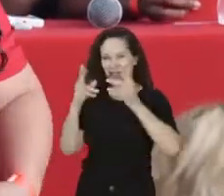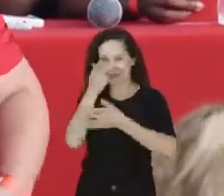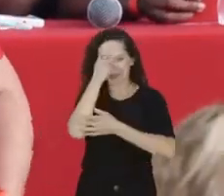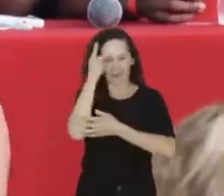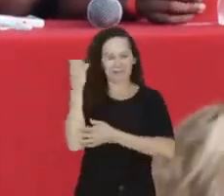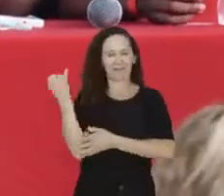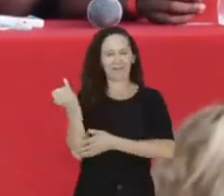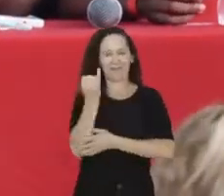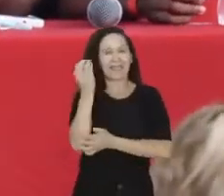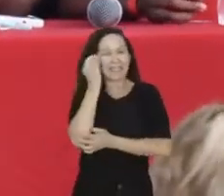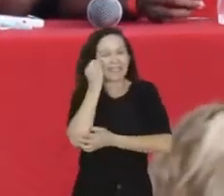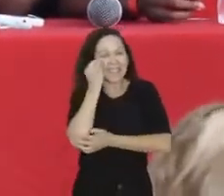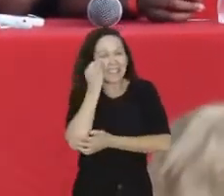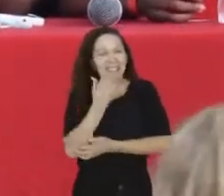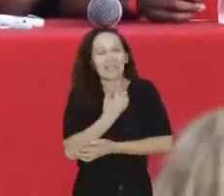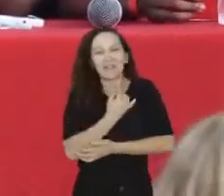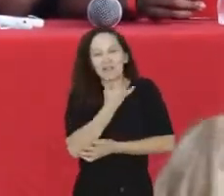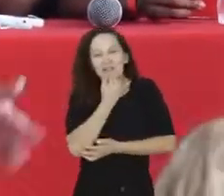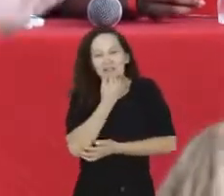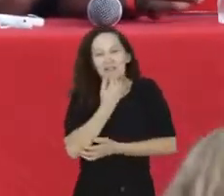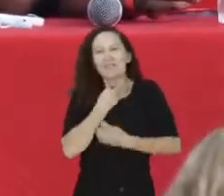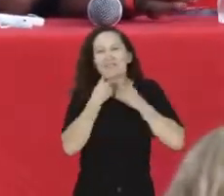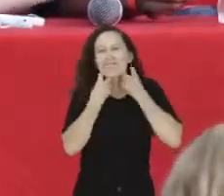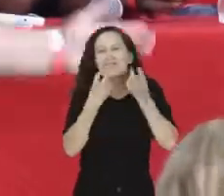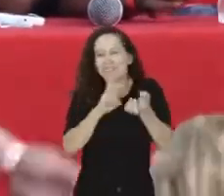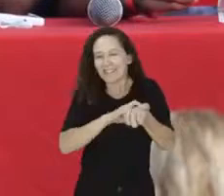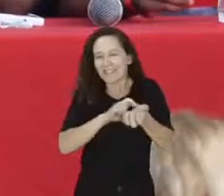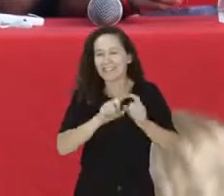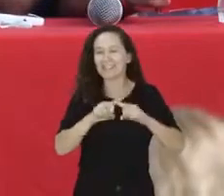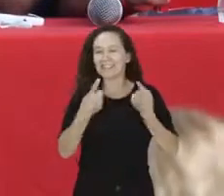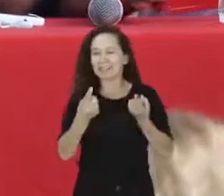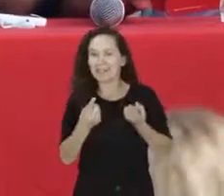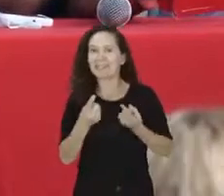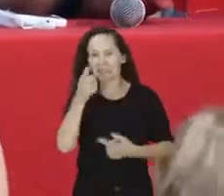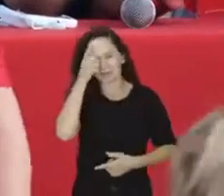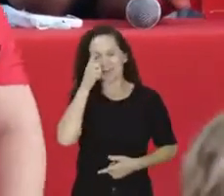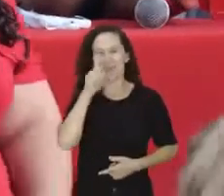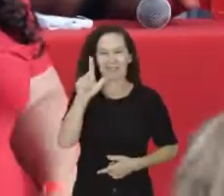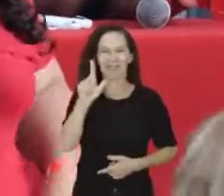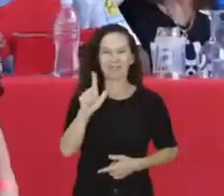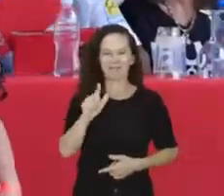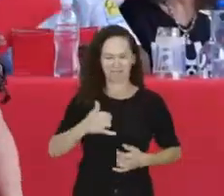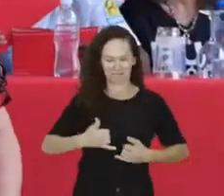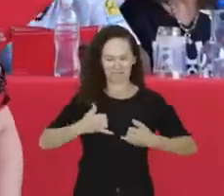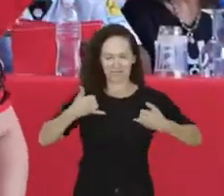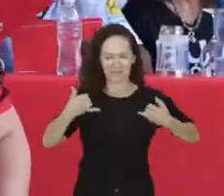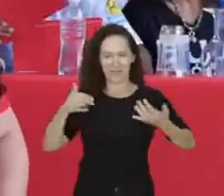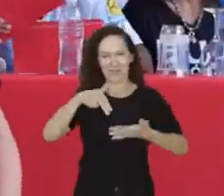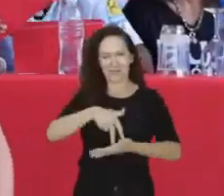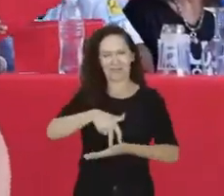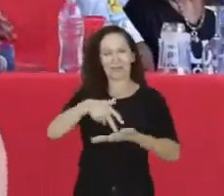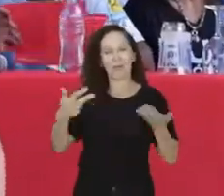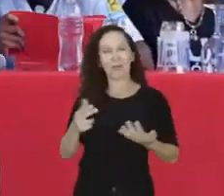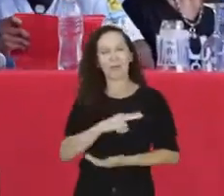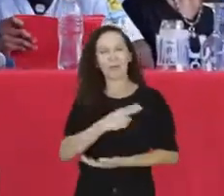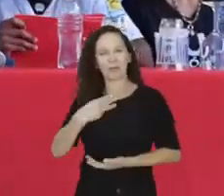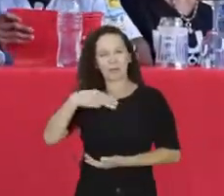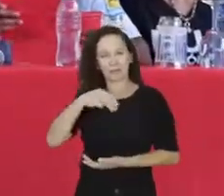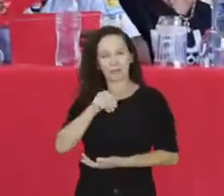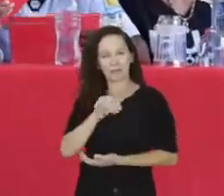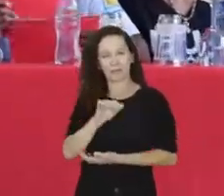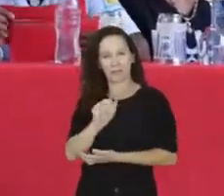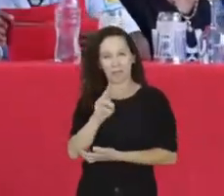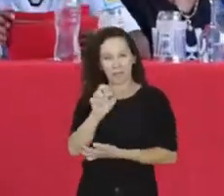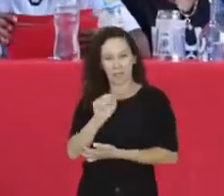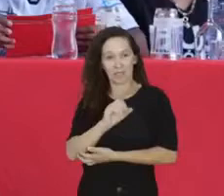voz embargada, mas não tem jeito, né? É muita honra. Meu nome é Mayara, eu faço parte da coordenação do Movimento de Mulheres